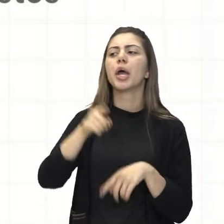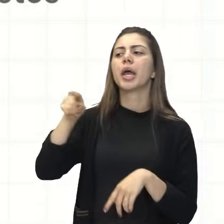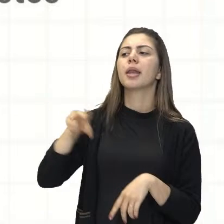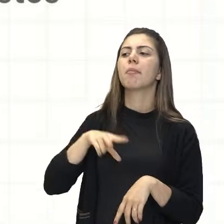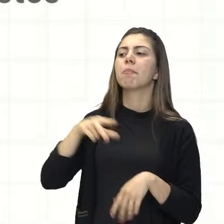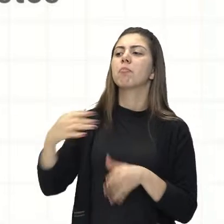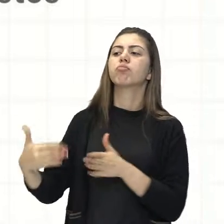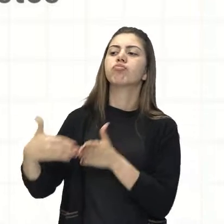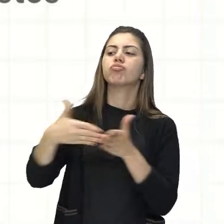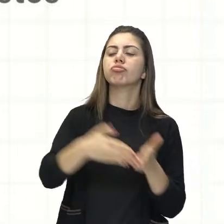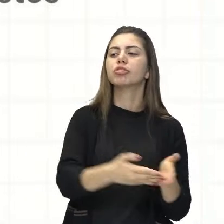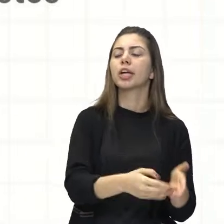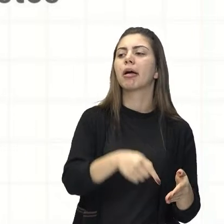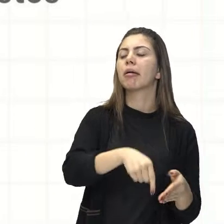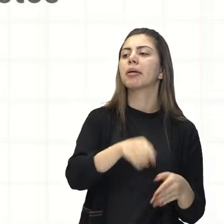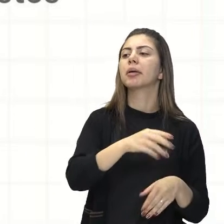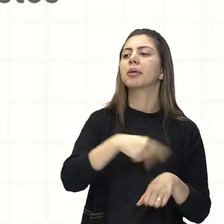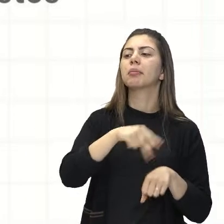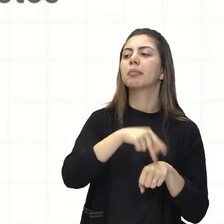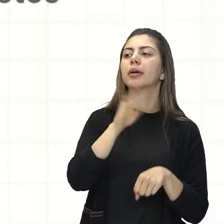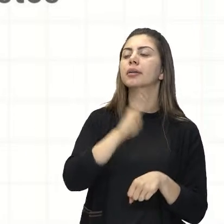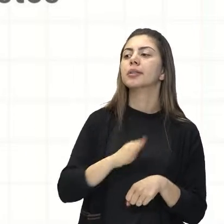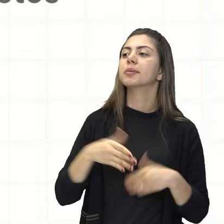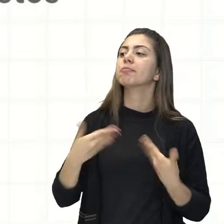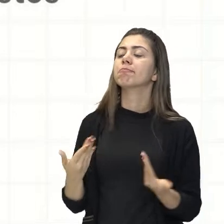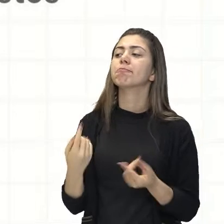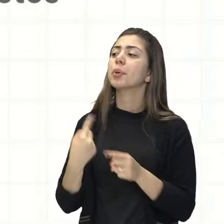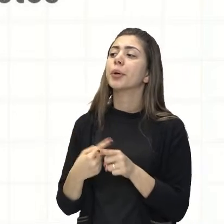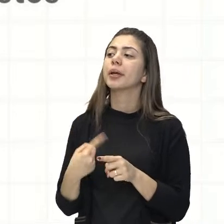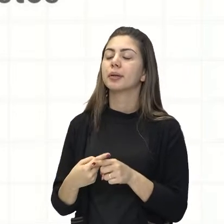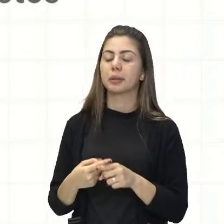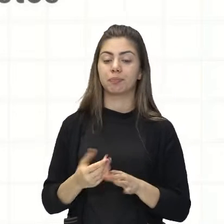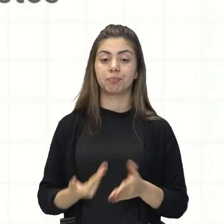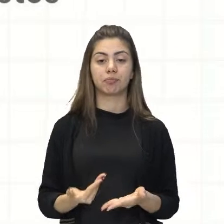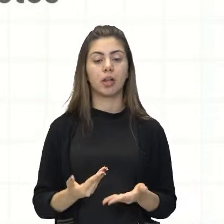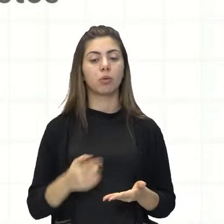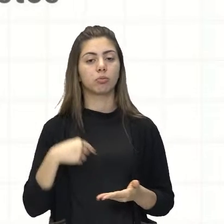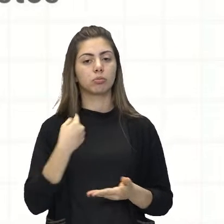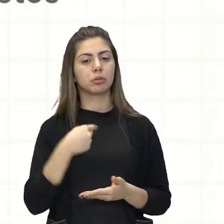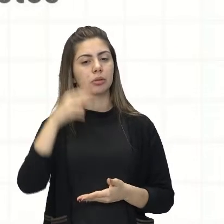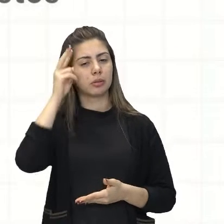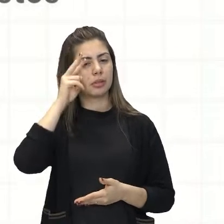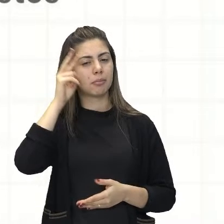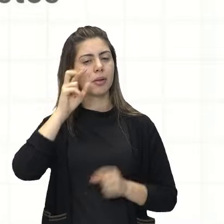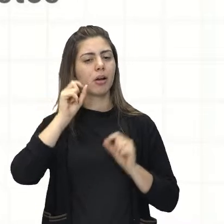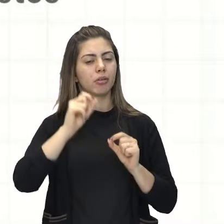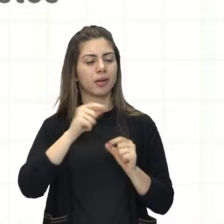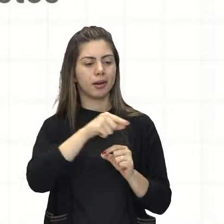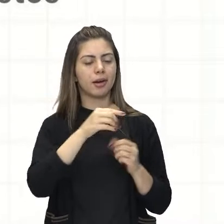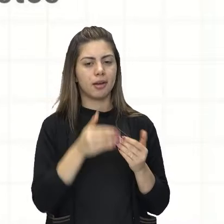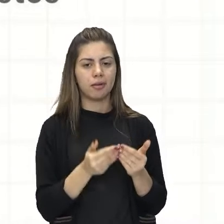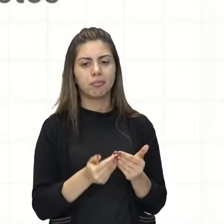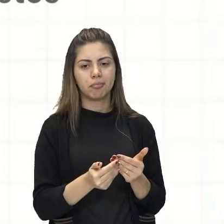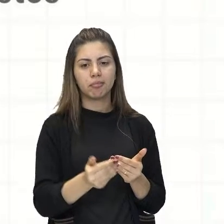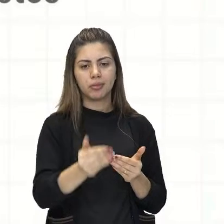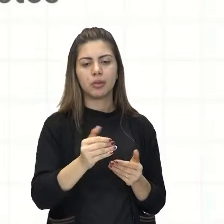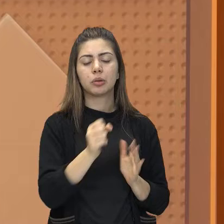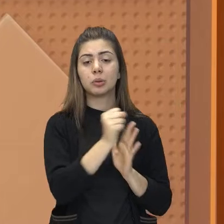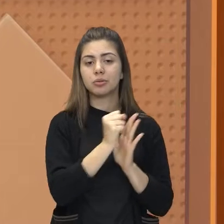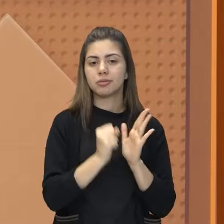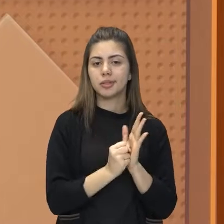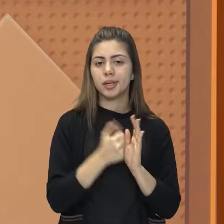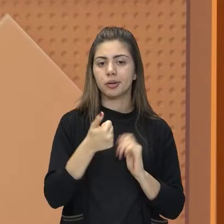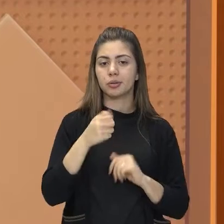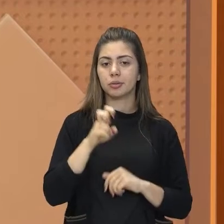chegaram aqui ao Brasil em 1500? É importante a gente relembrar que, a partir desse momento, a partir do século